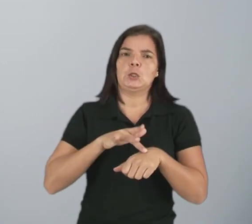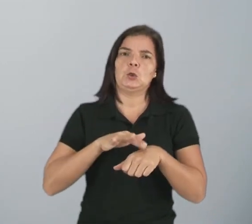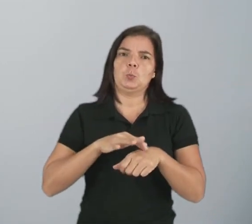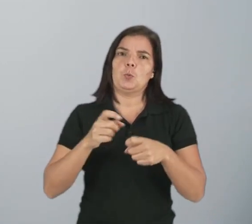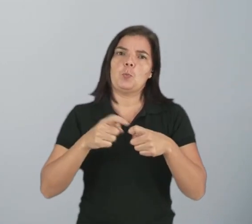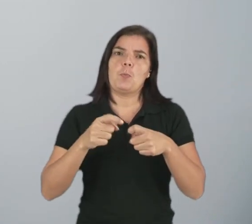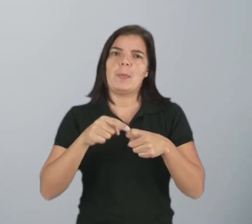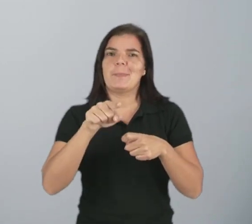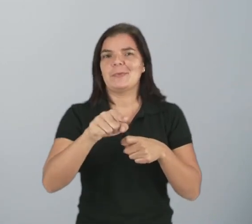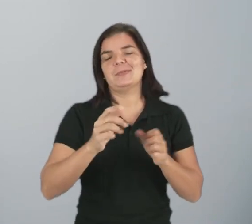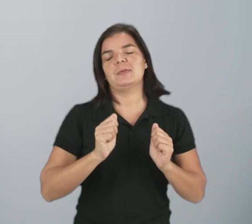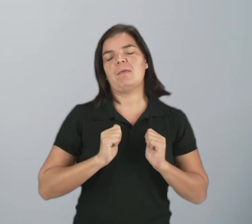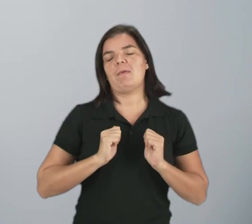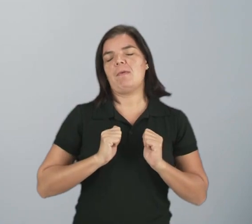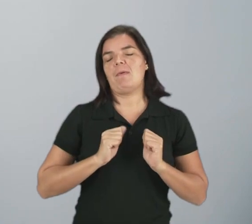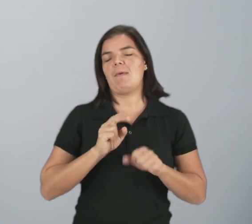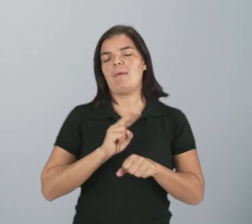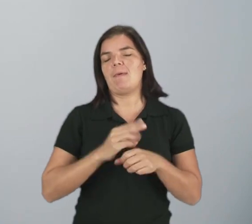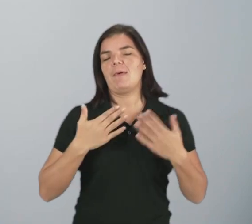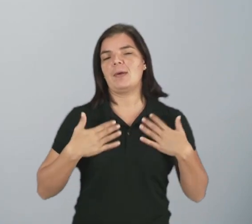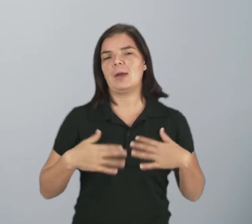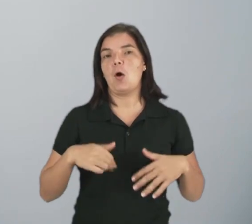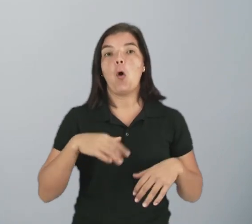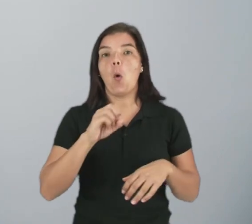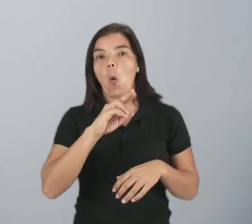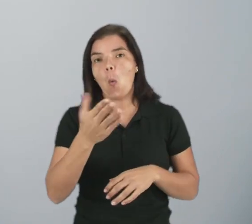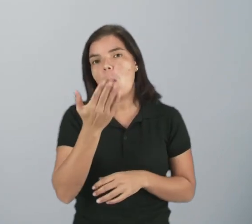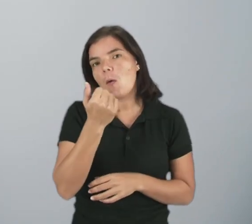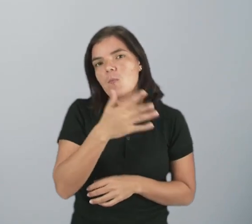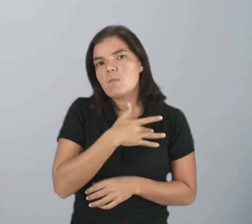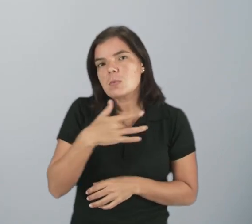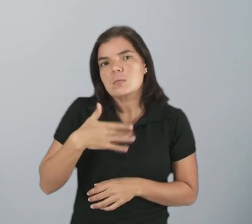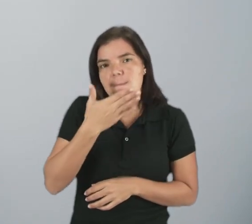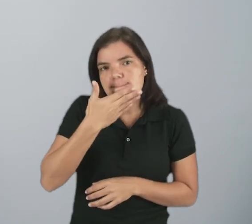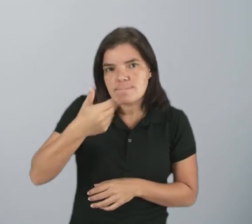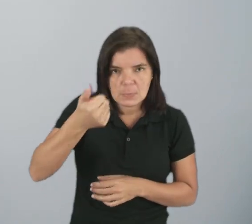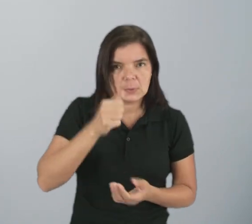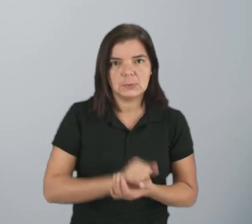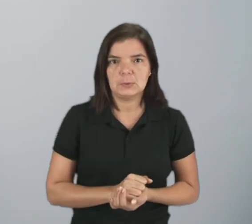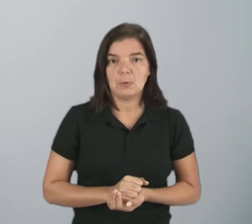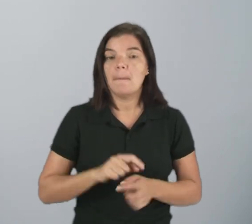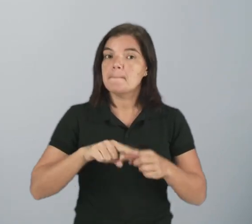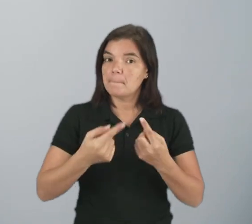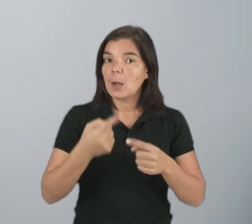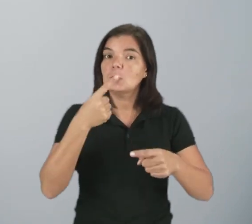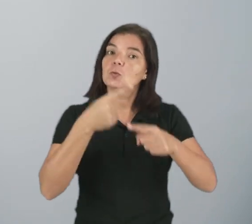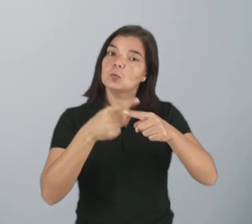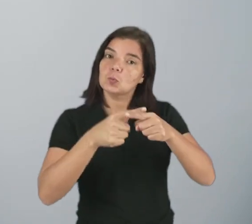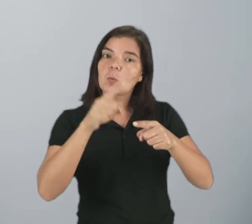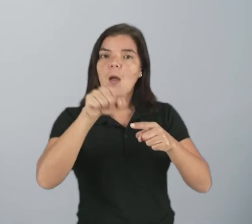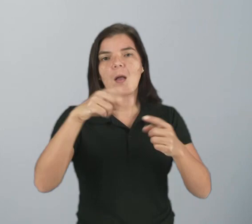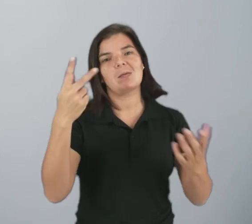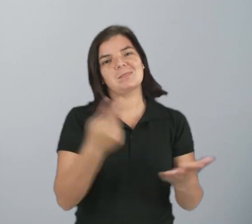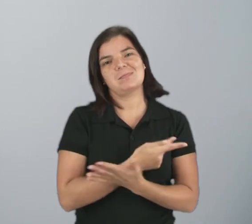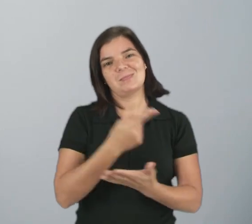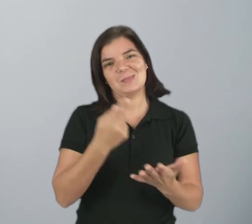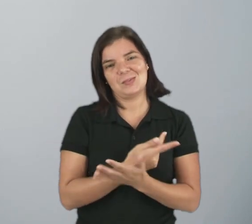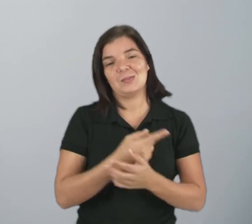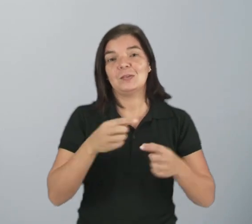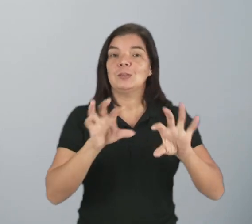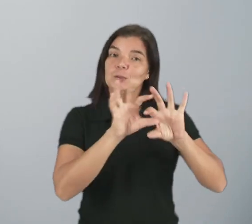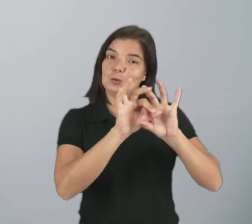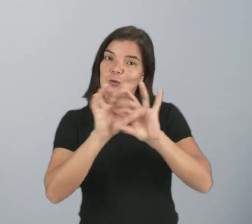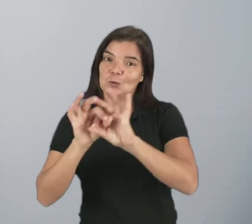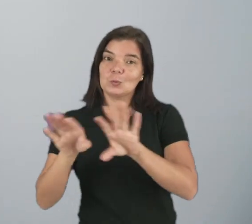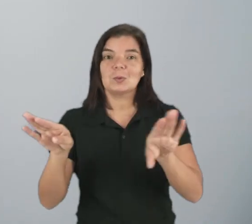para um médico recomendar repouso e, de repente, uma alimentação mais saudável. Mas veja que usar o porquê é um erro de